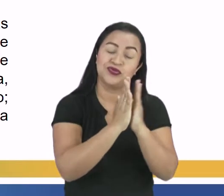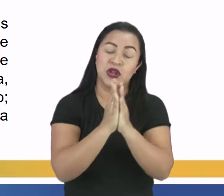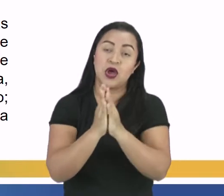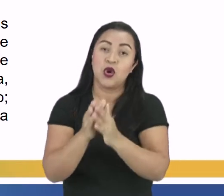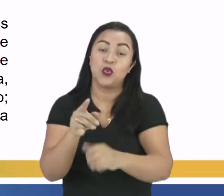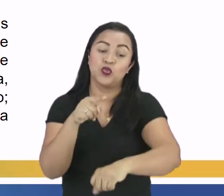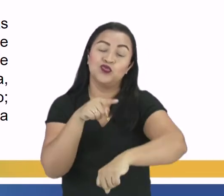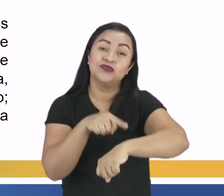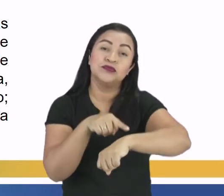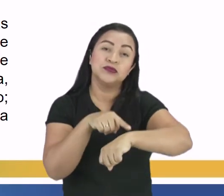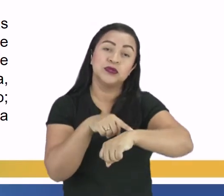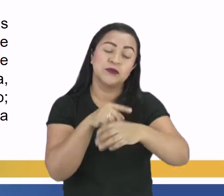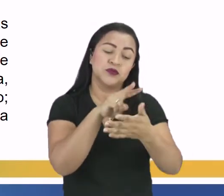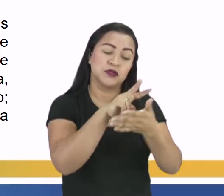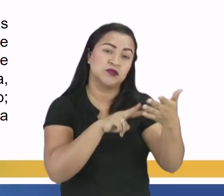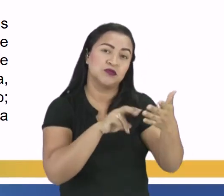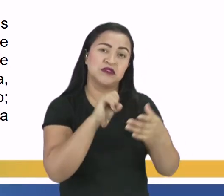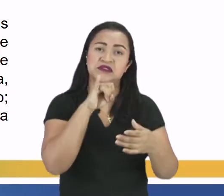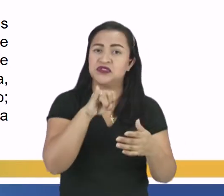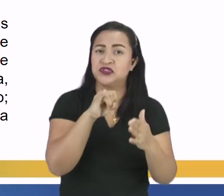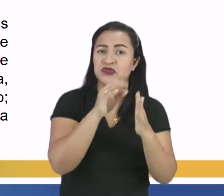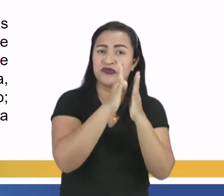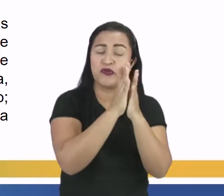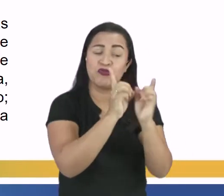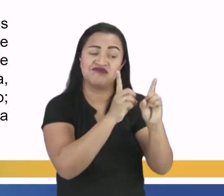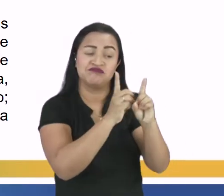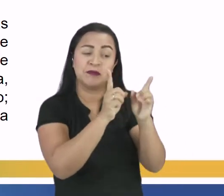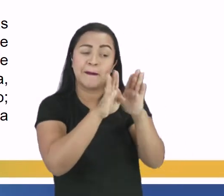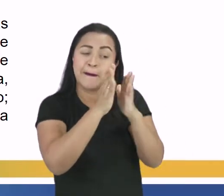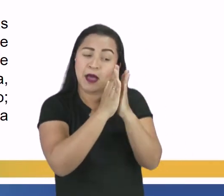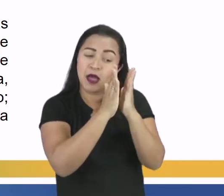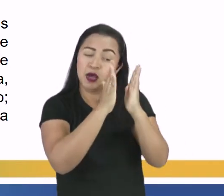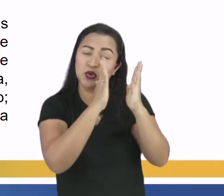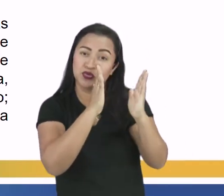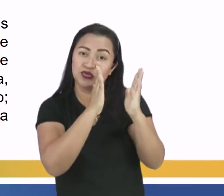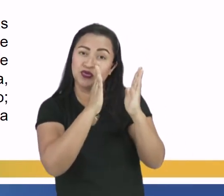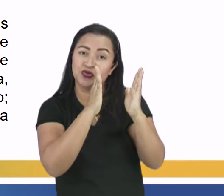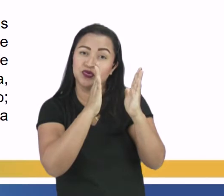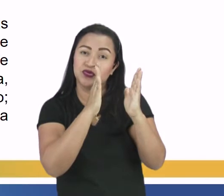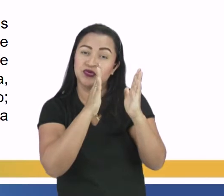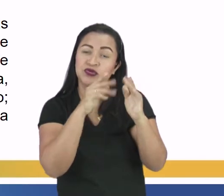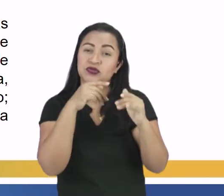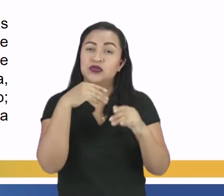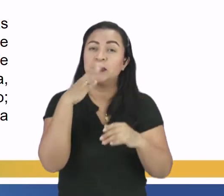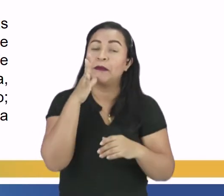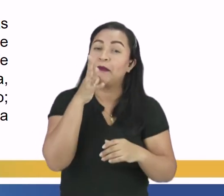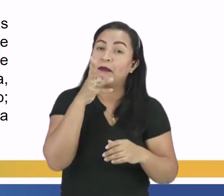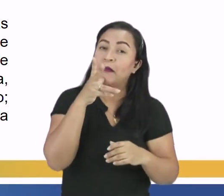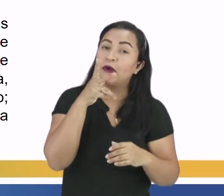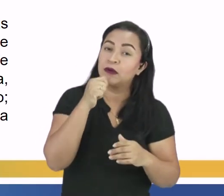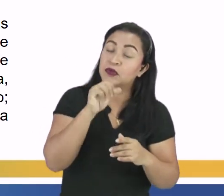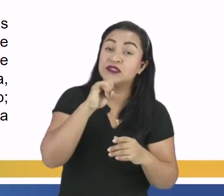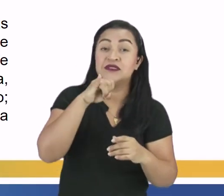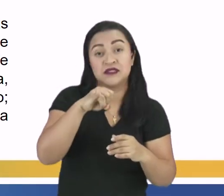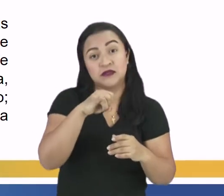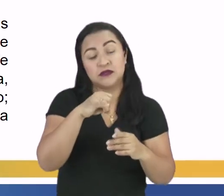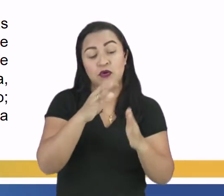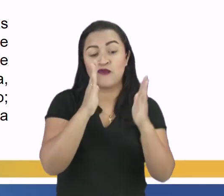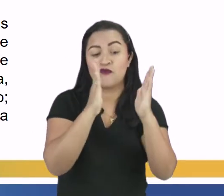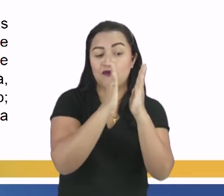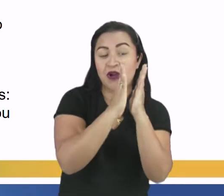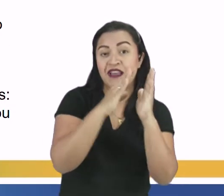leitura. Se estiver longe, o tempo mais devagar, né? Mais lento. Se estiver mais próximo, é algo mais rápido,